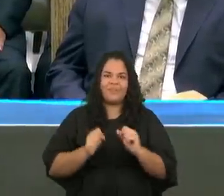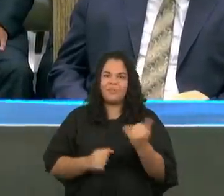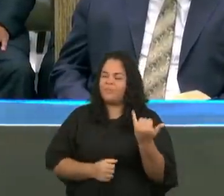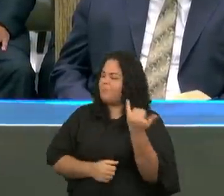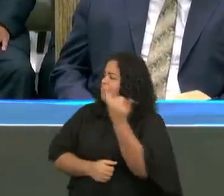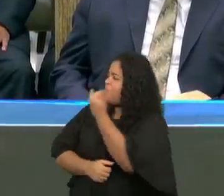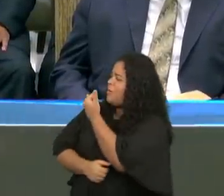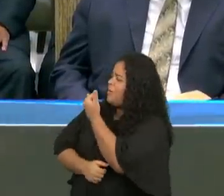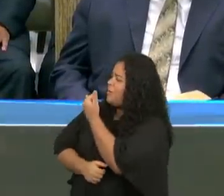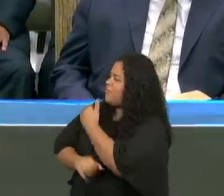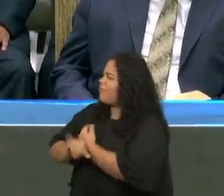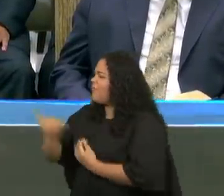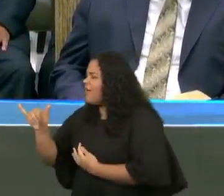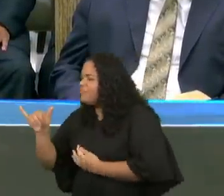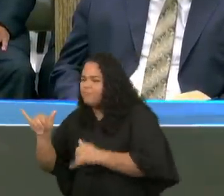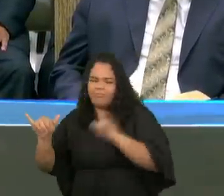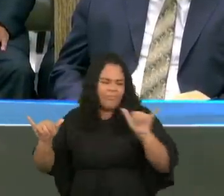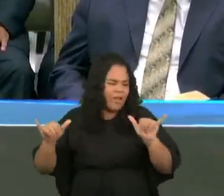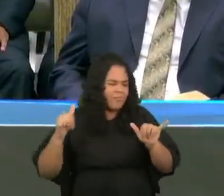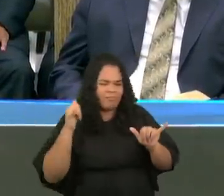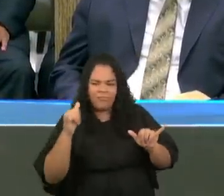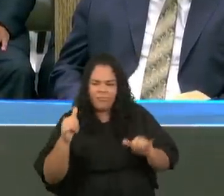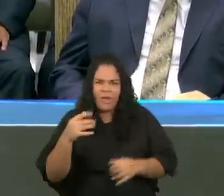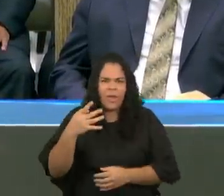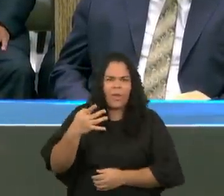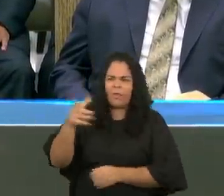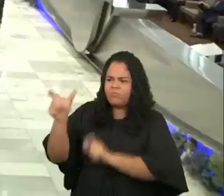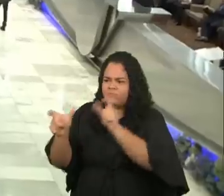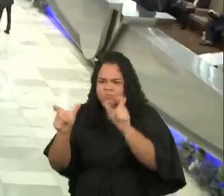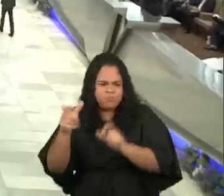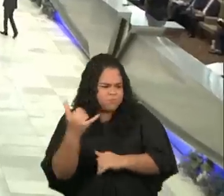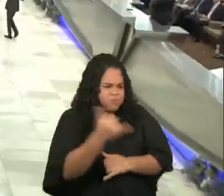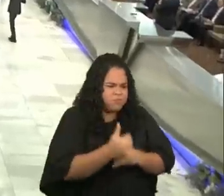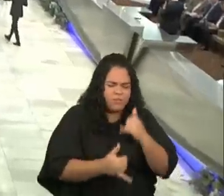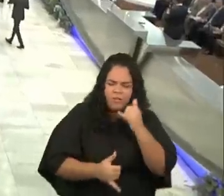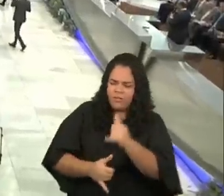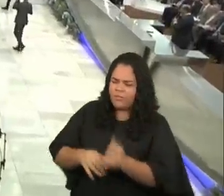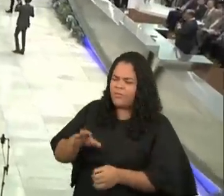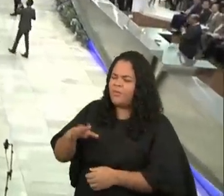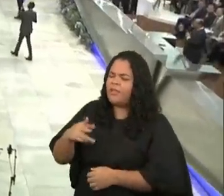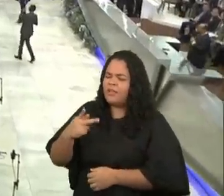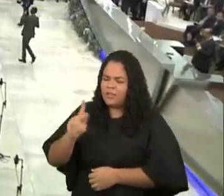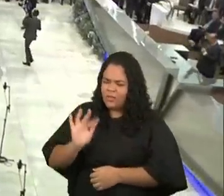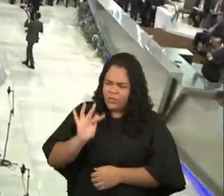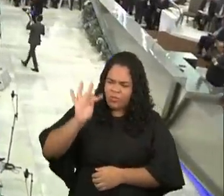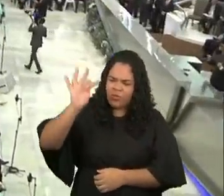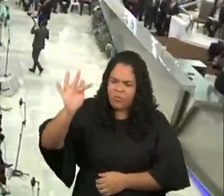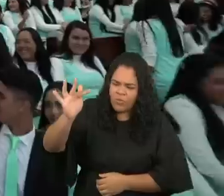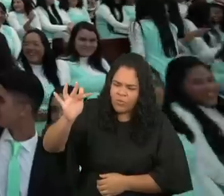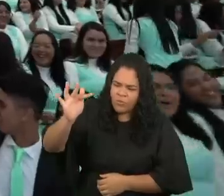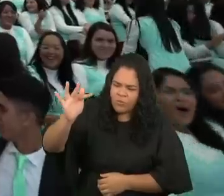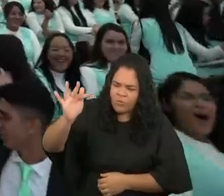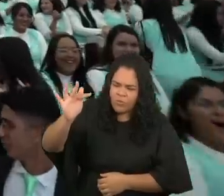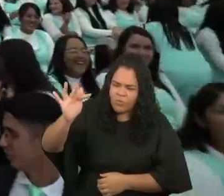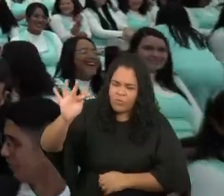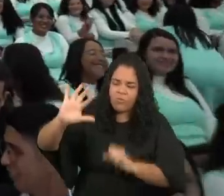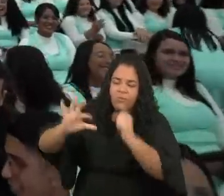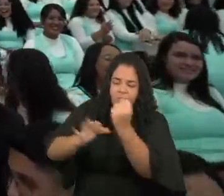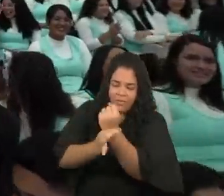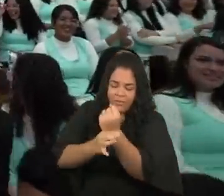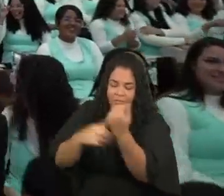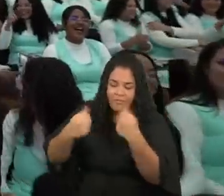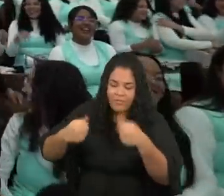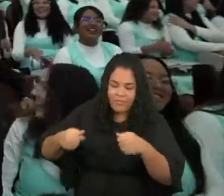também? Diga para quatro pessoas aí: teu futuro depende da tua fé em Deus. Teu futuro depende da tua fé em